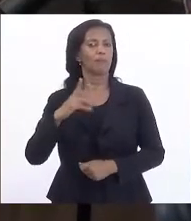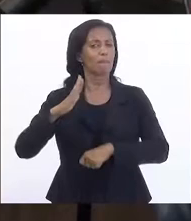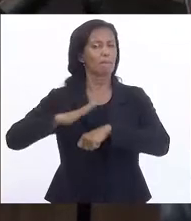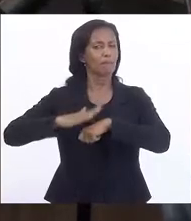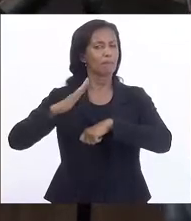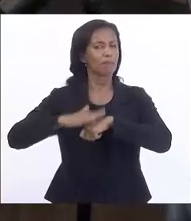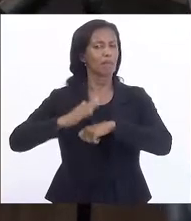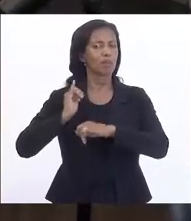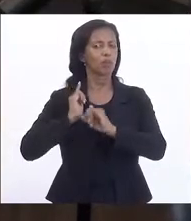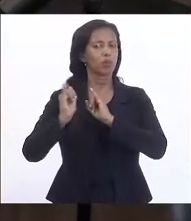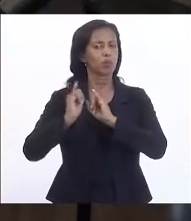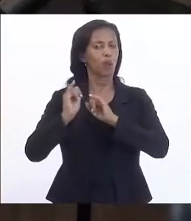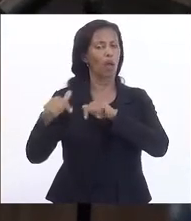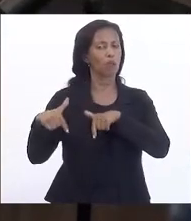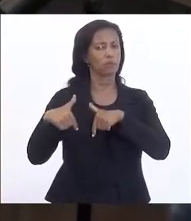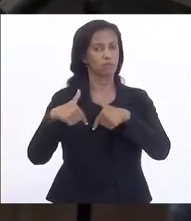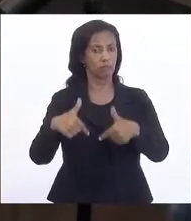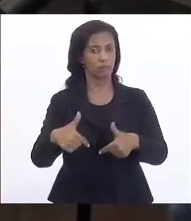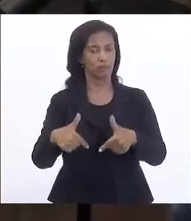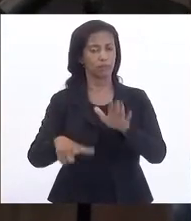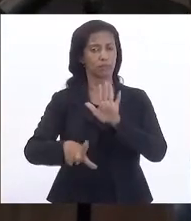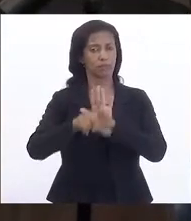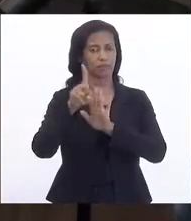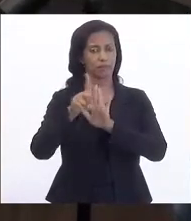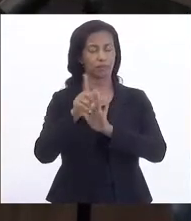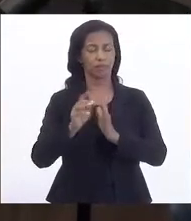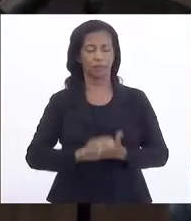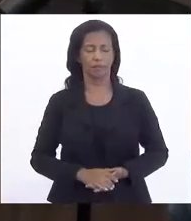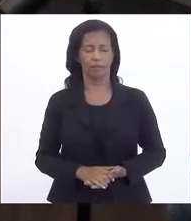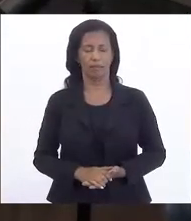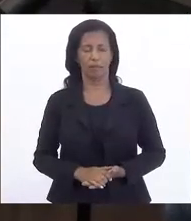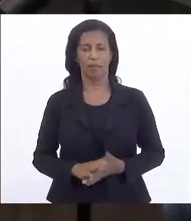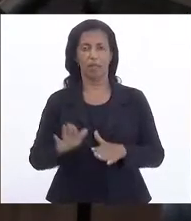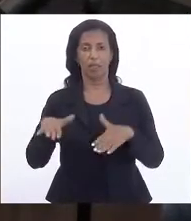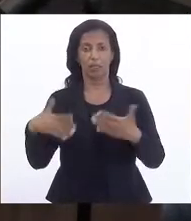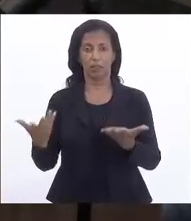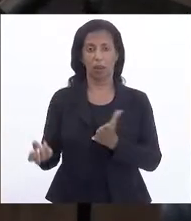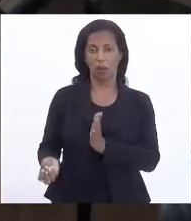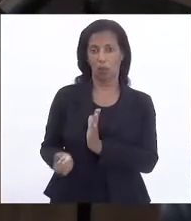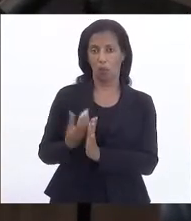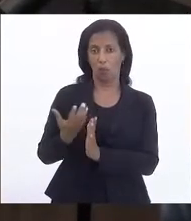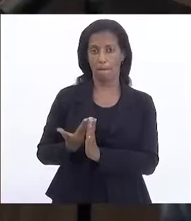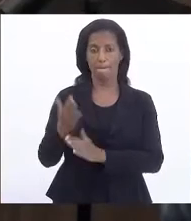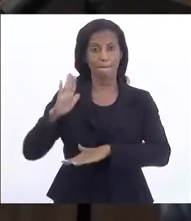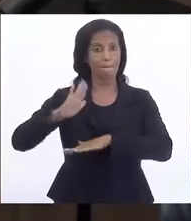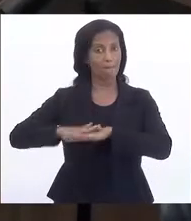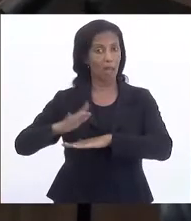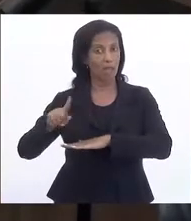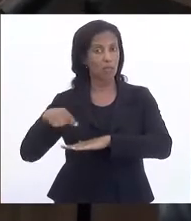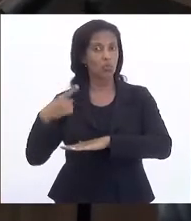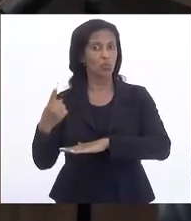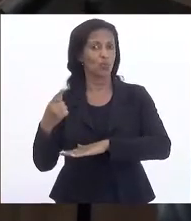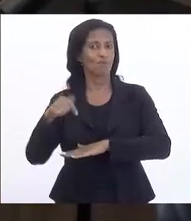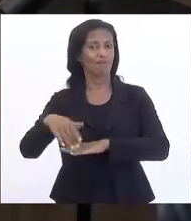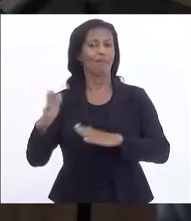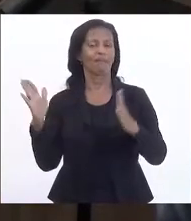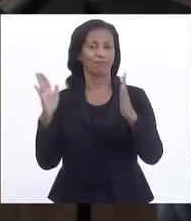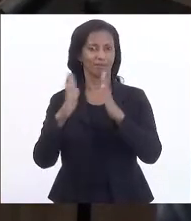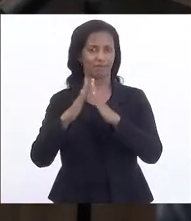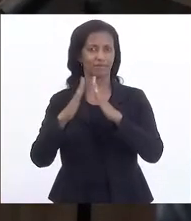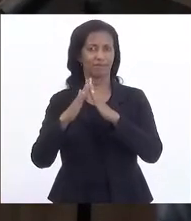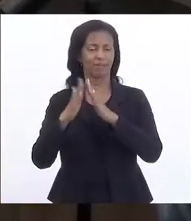mais as ações legislativas então é uma iniciativa mais uma que essa casa